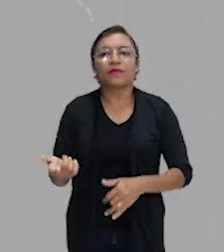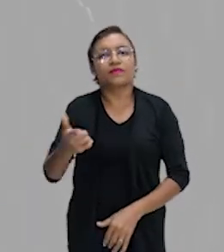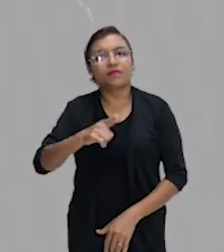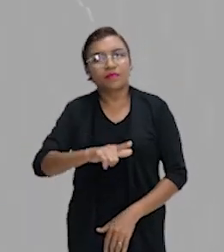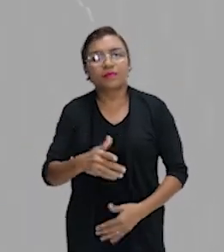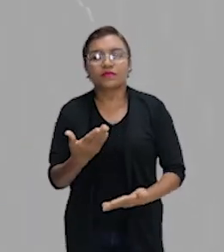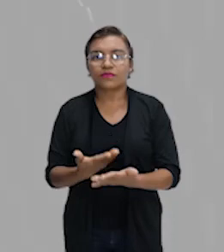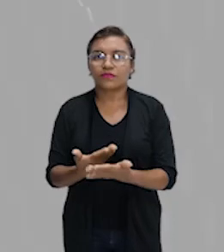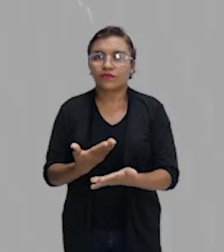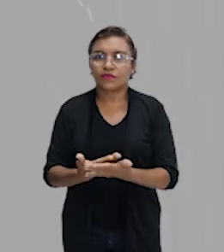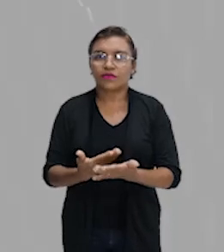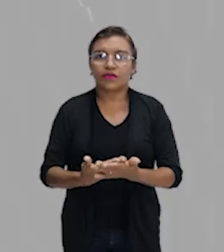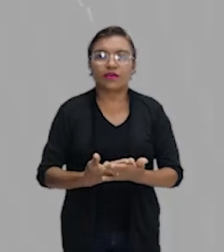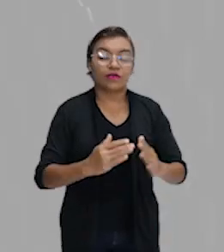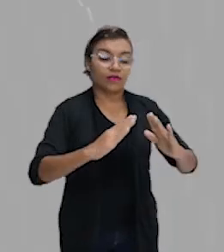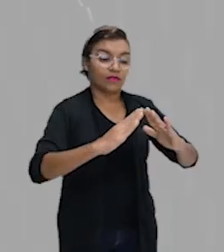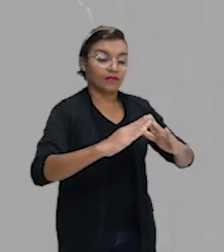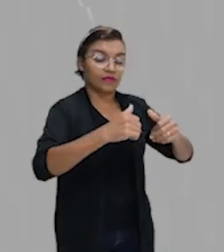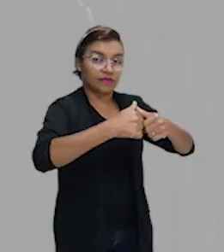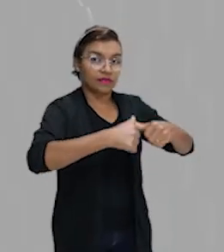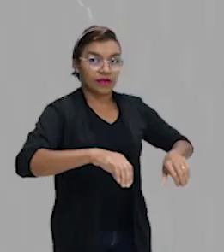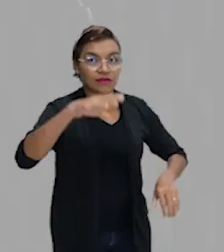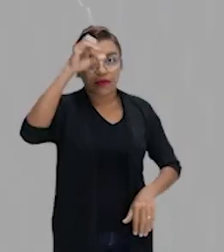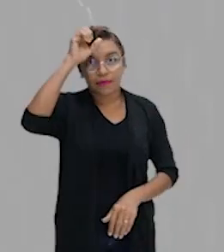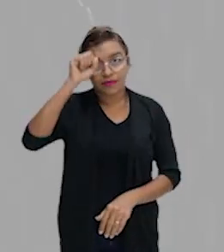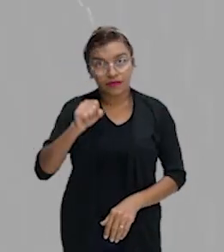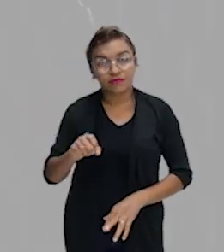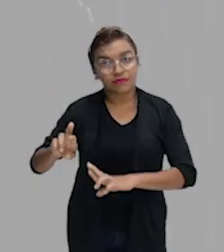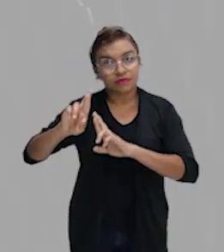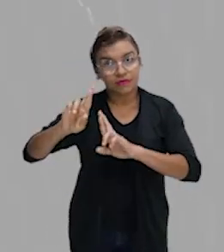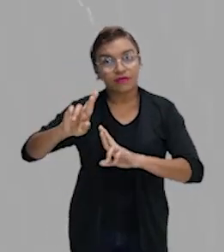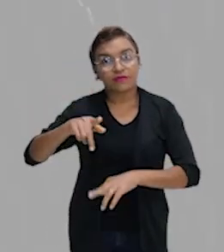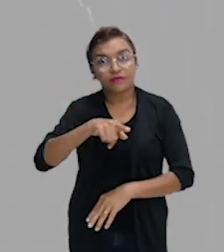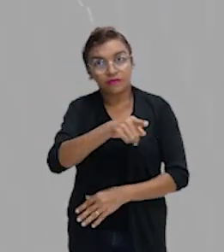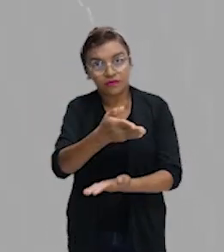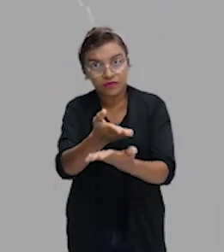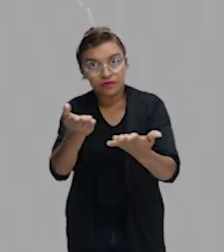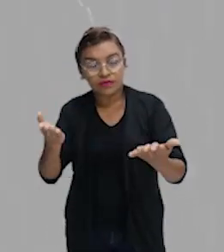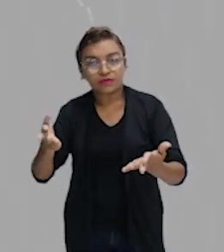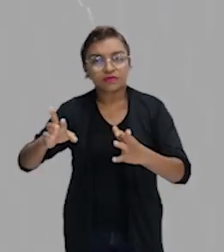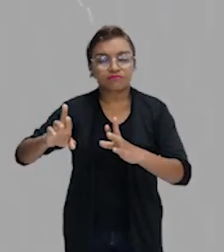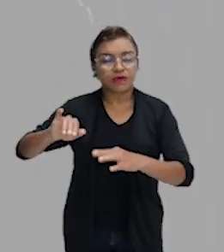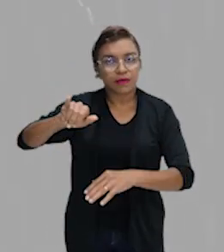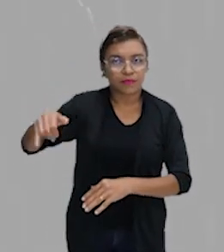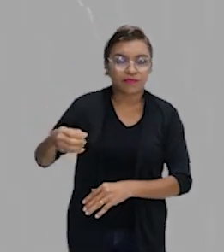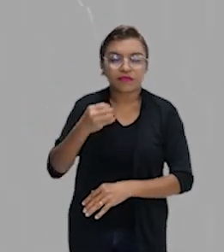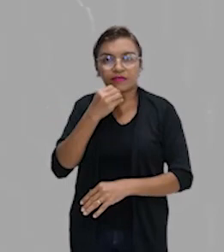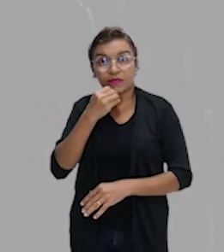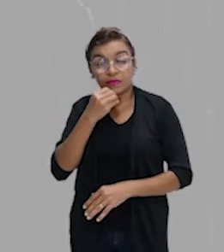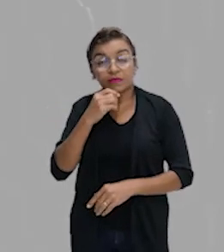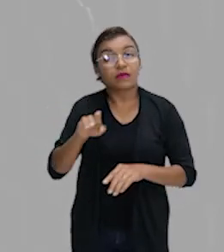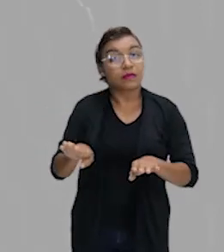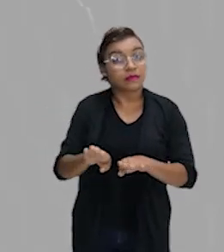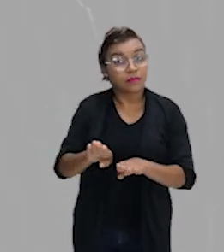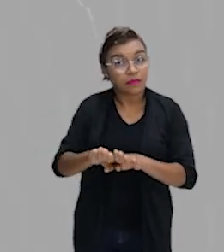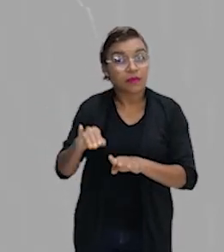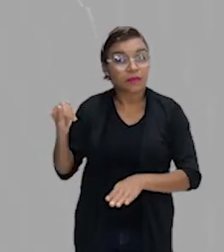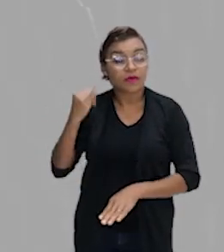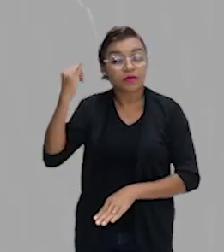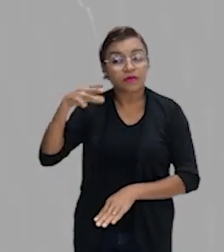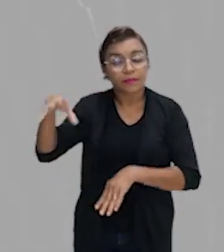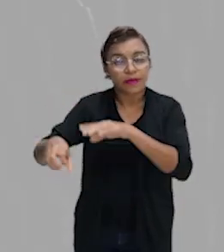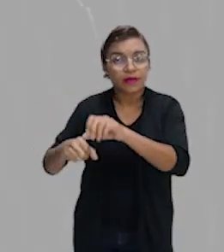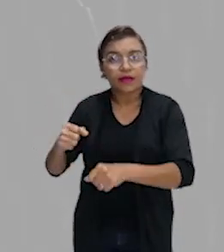Espero que vocês estejam aproveitando essas aulas. E como primeira dica, turma, caderno, lápis, caneta,